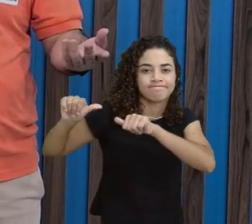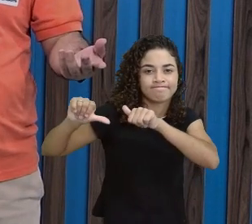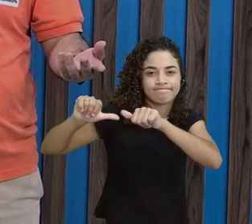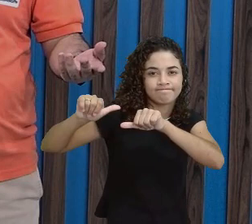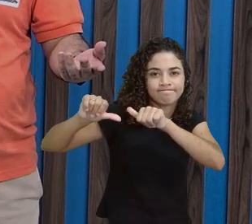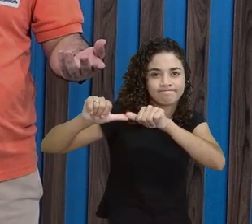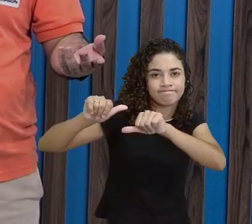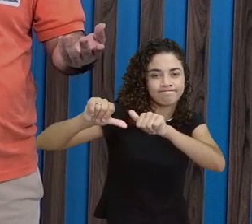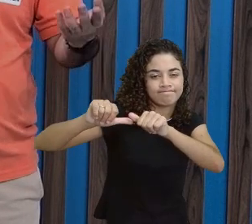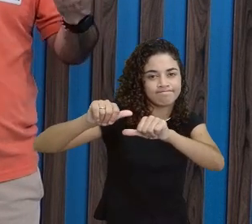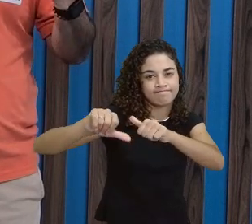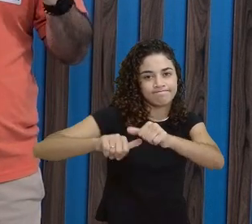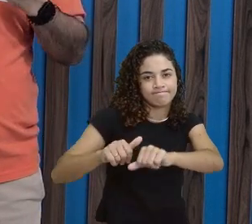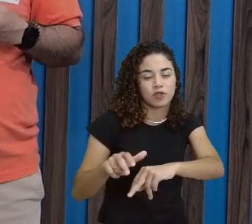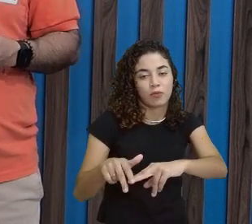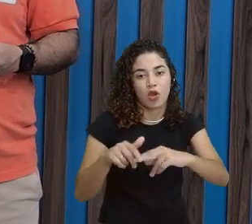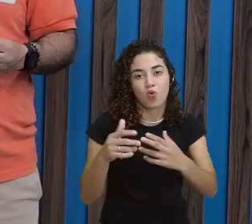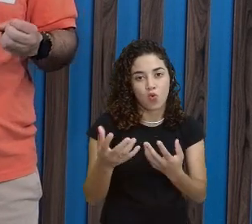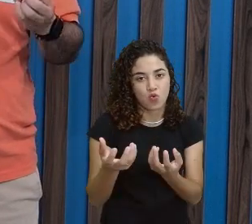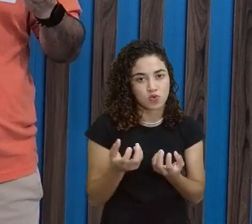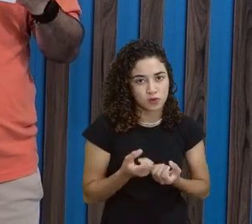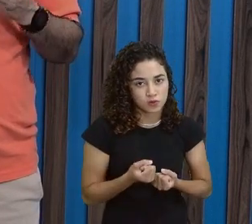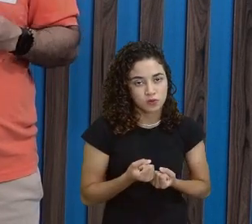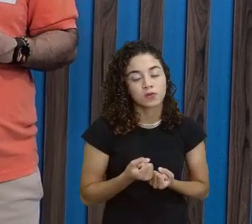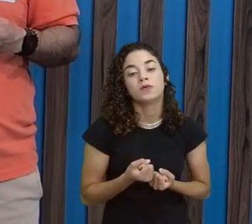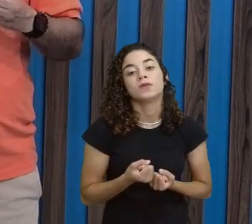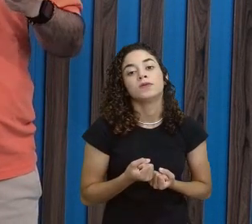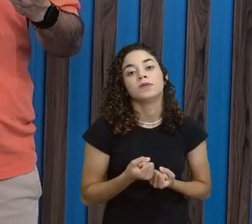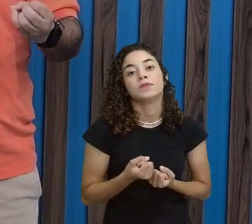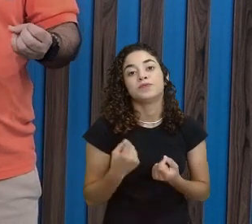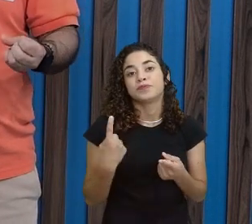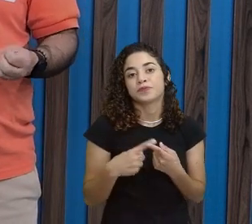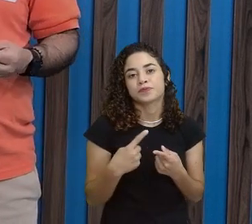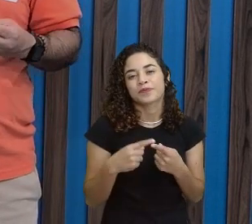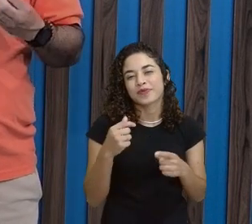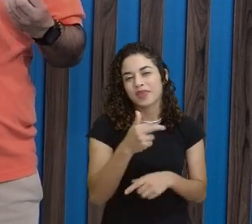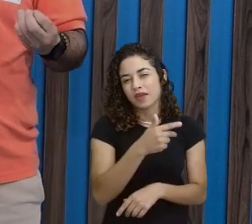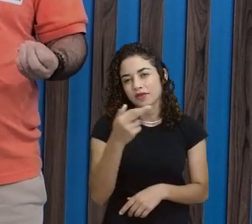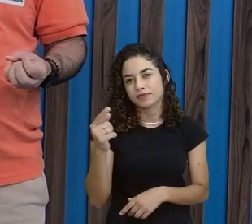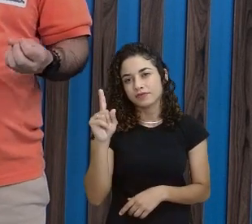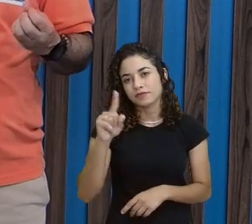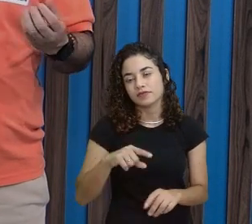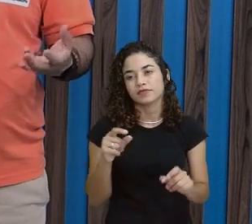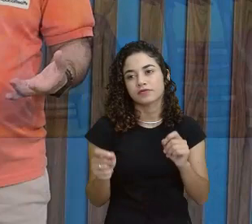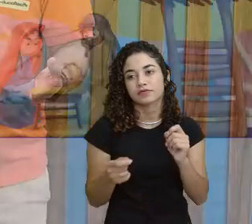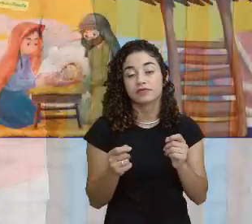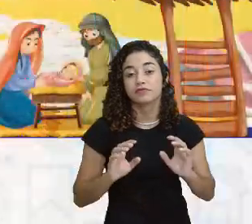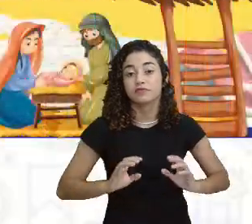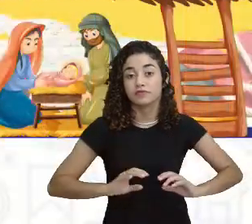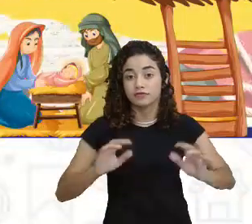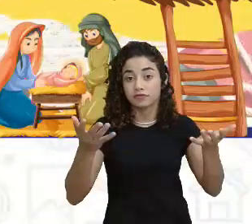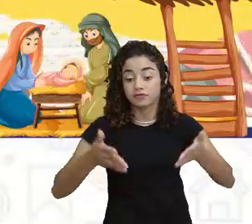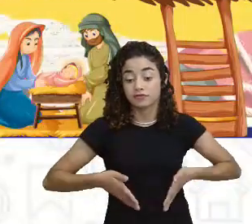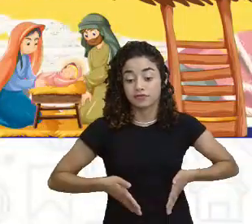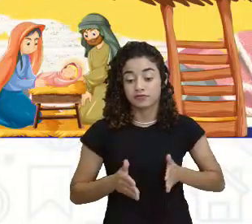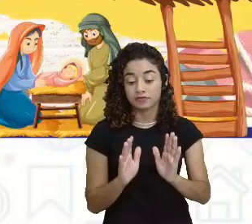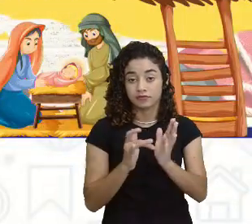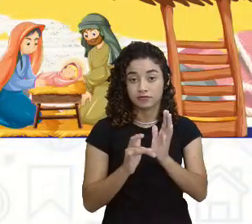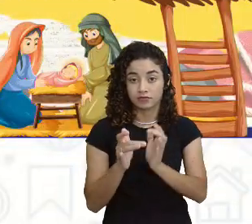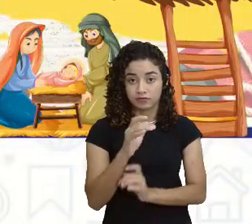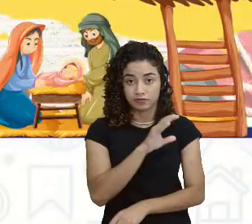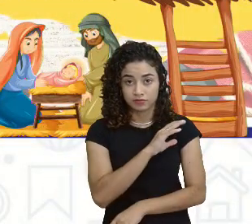do consumismo, né? Então, porque o sentido do Natal seria comemorar ali o nascimento de Jesus Cristo,